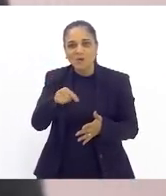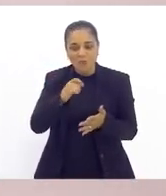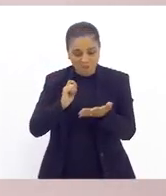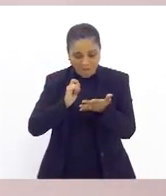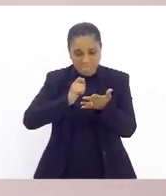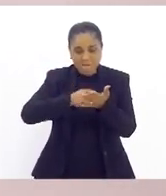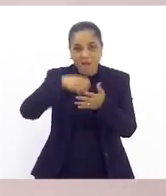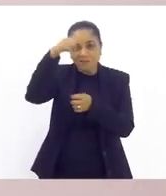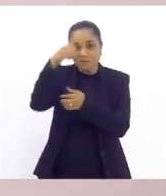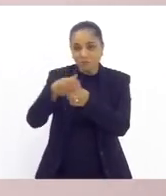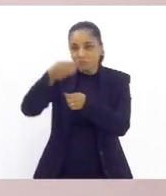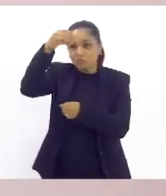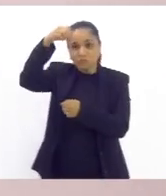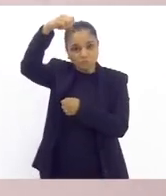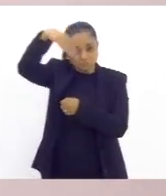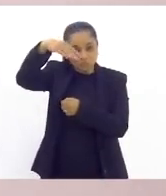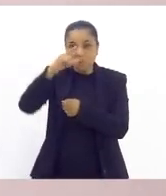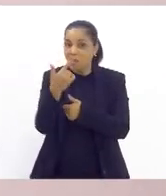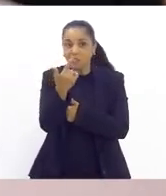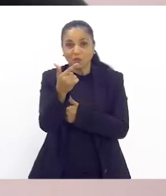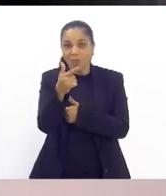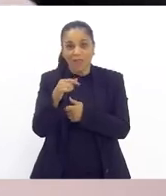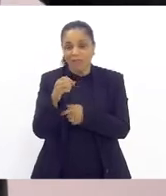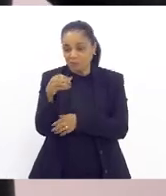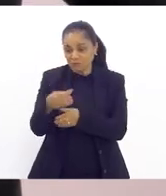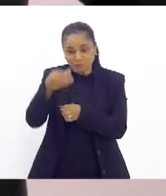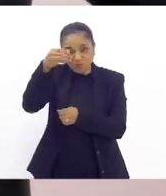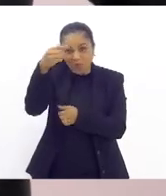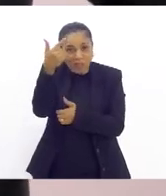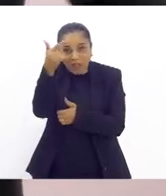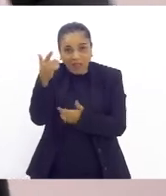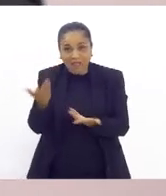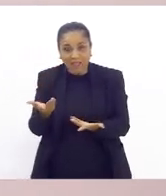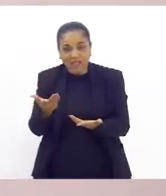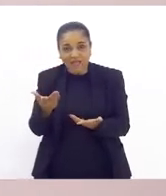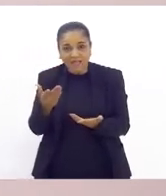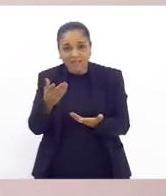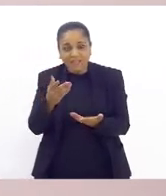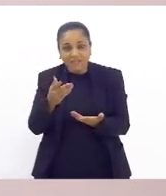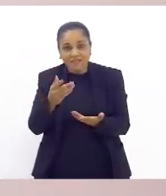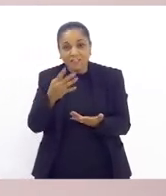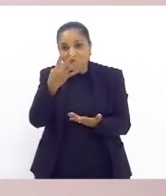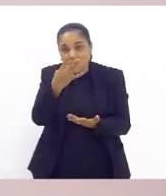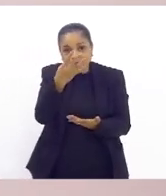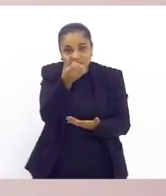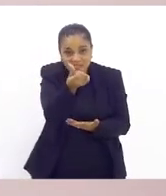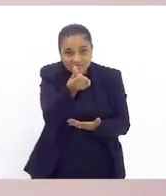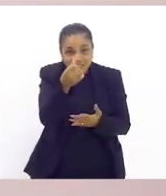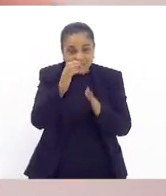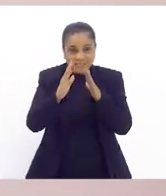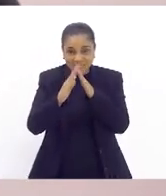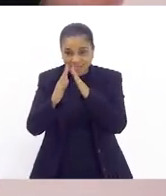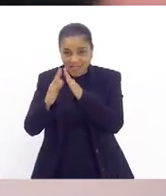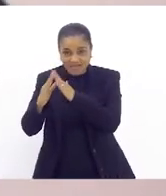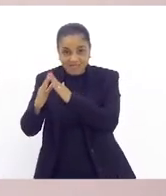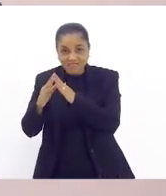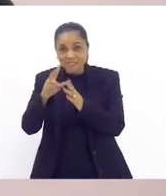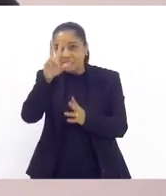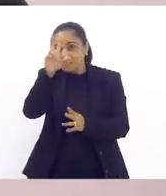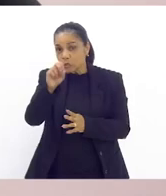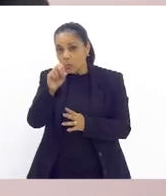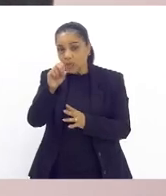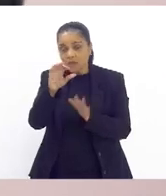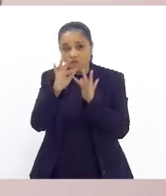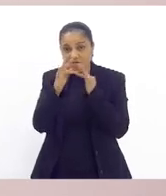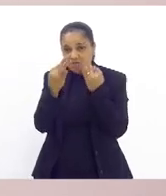e não tem iluminação pública e não tem porte e as 46 casas mais de 50 famílias não tem energia